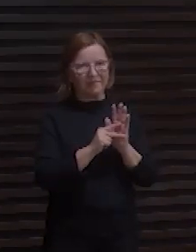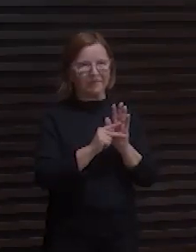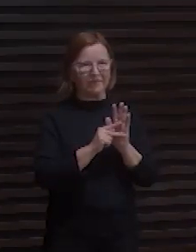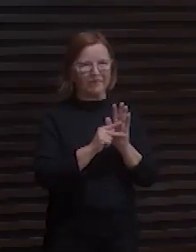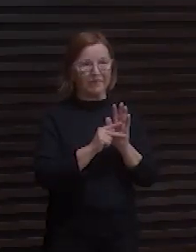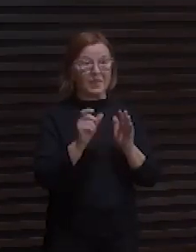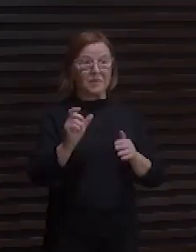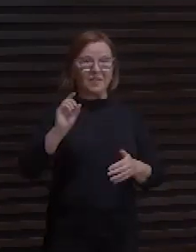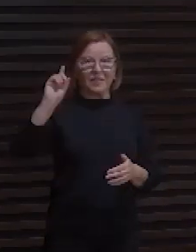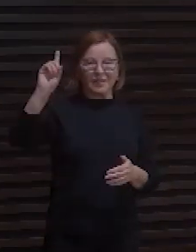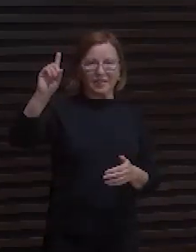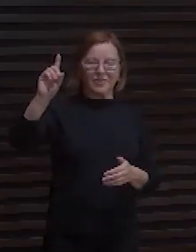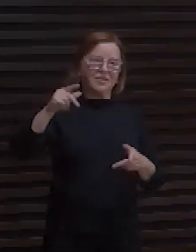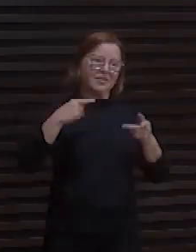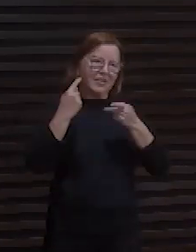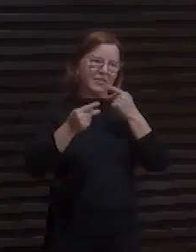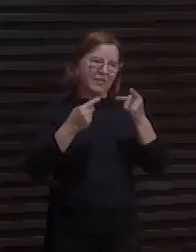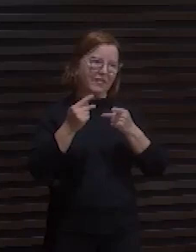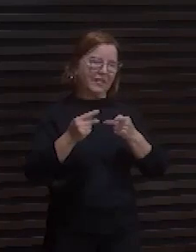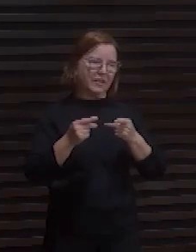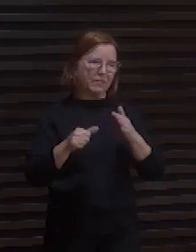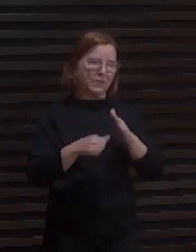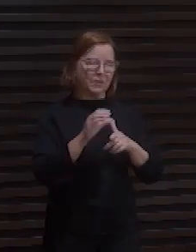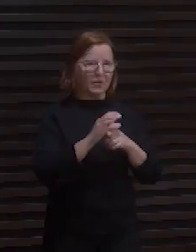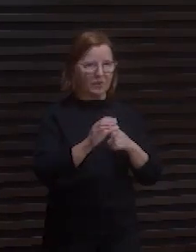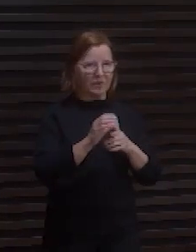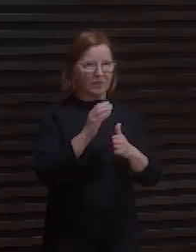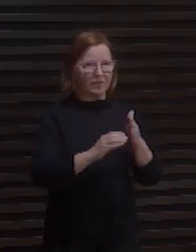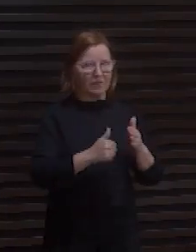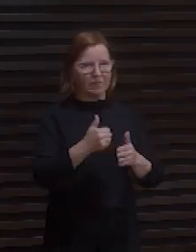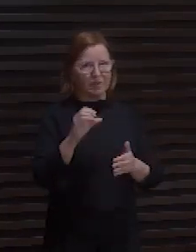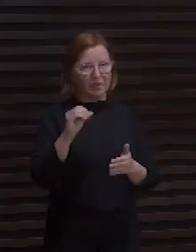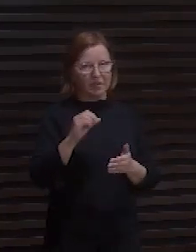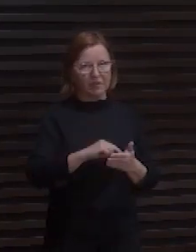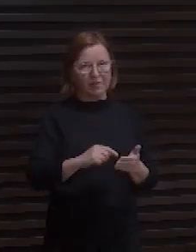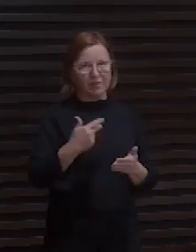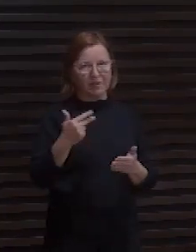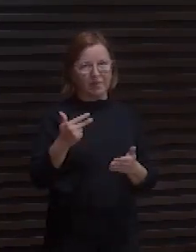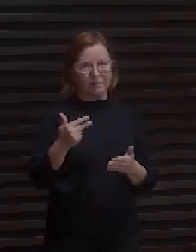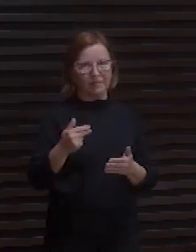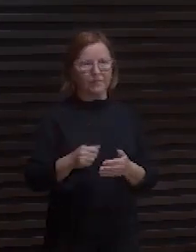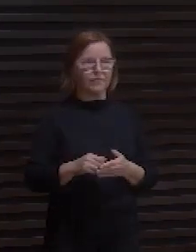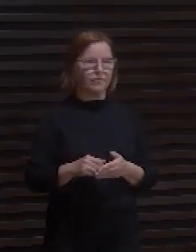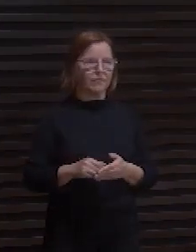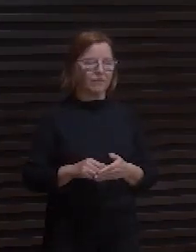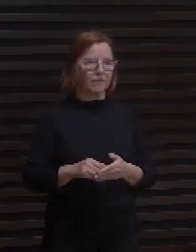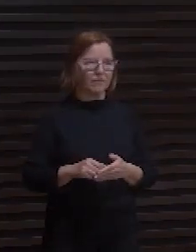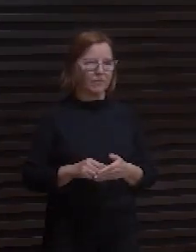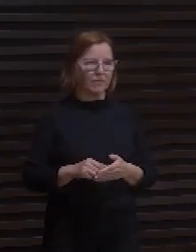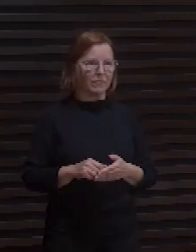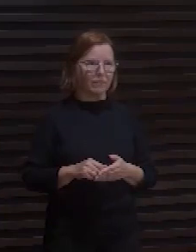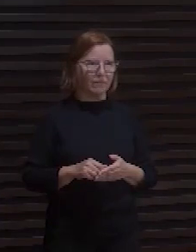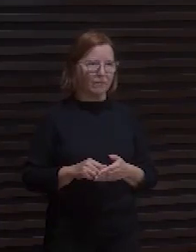A palavra de Deus vai dizer, lá em 1 Coríntios 10, 33, assim como também eu procuro em tudo ser agradável a